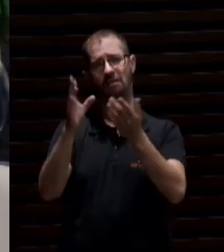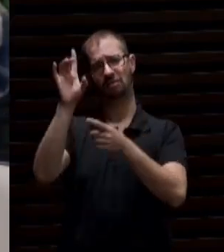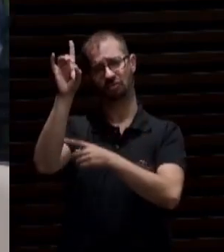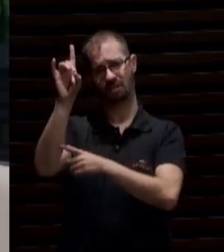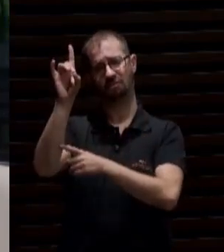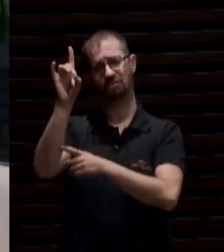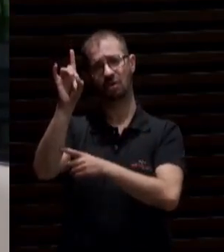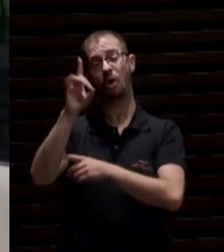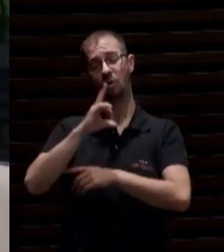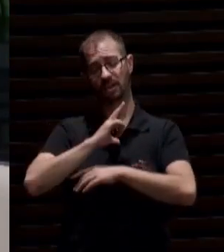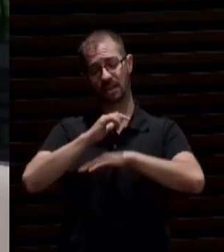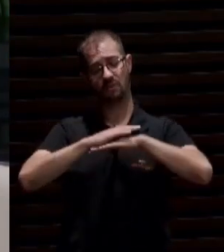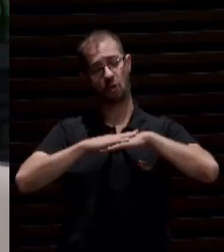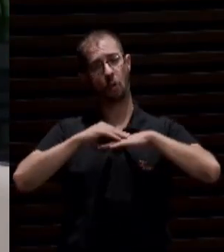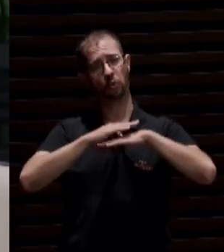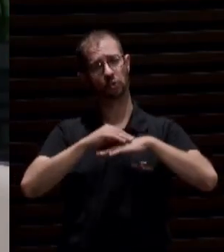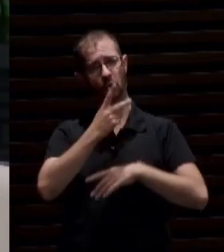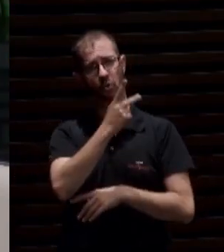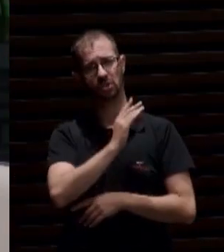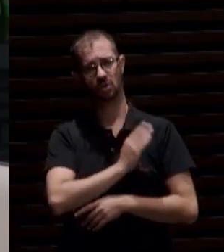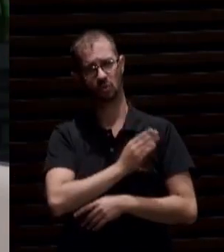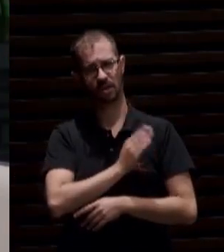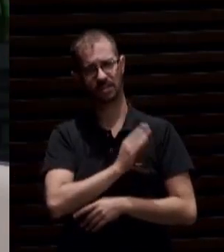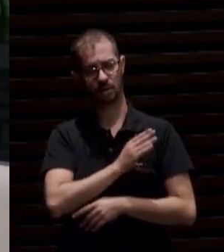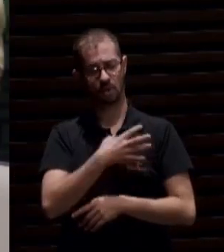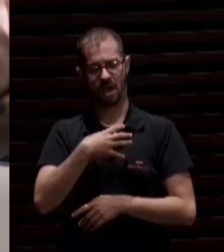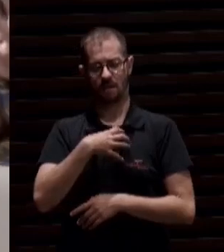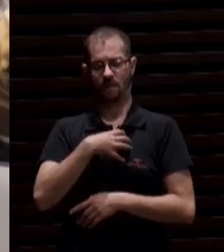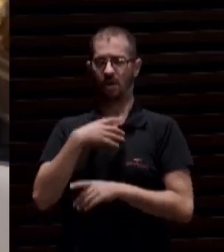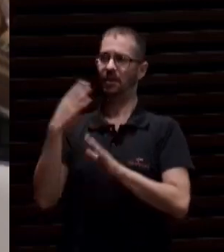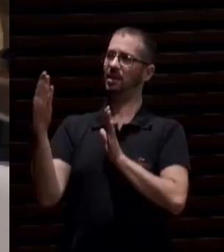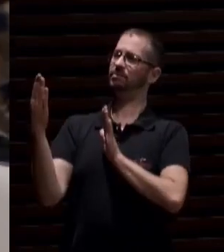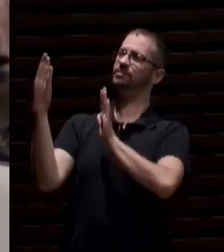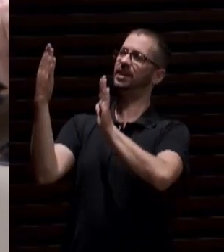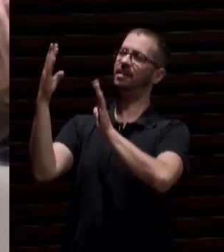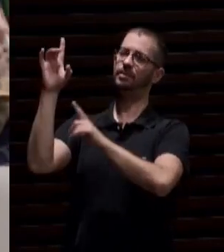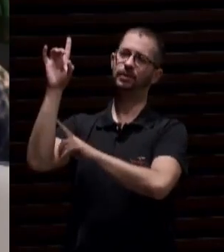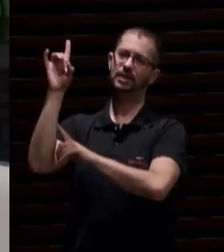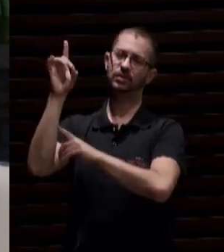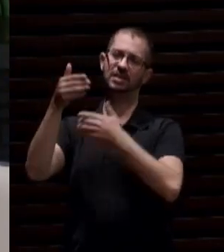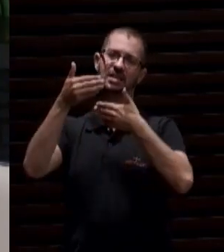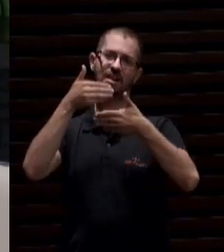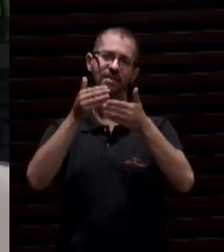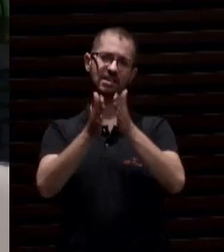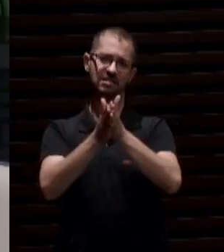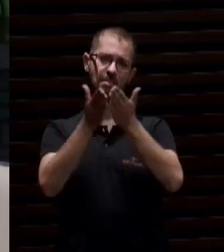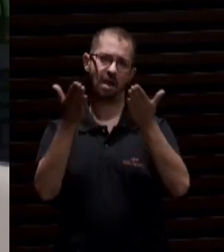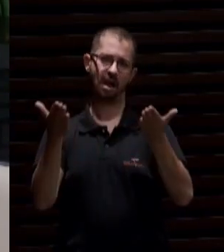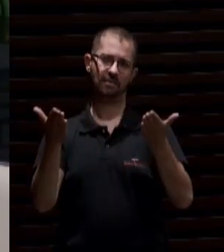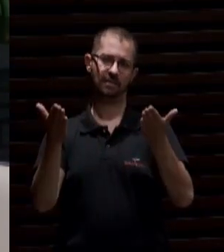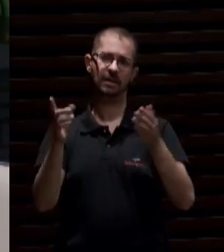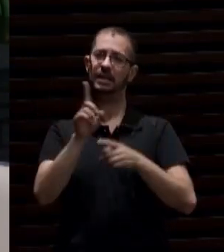O que trouxe consolo ao seu coração e a forma como ele se dirigia até o Pai era pela palavra de Deus. E